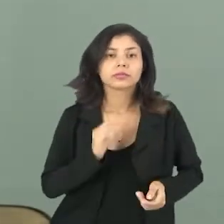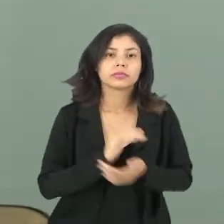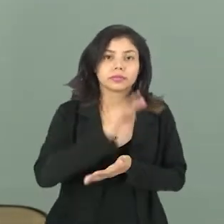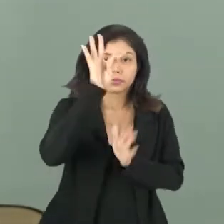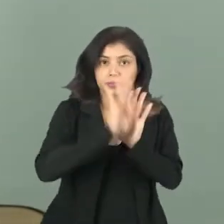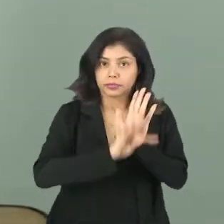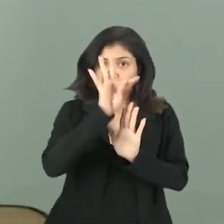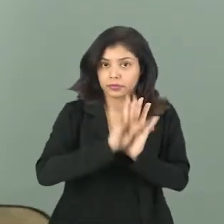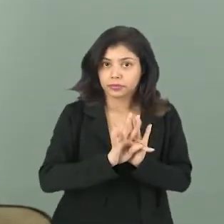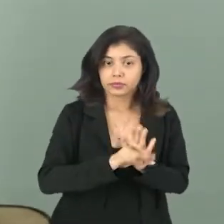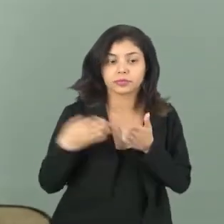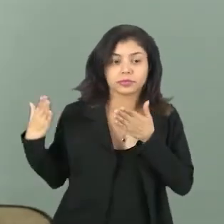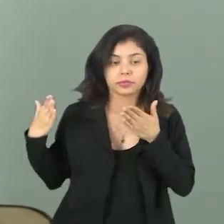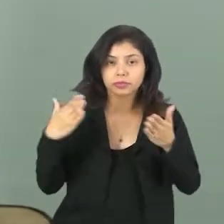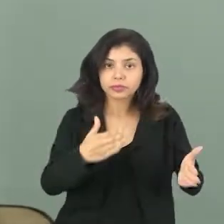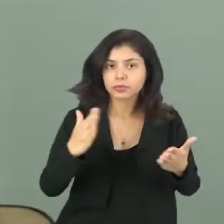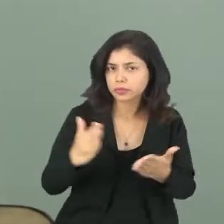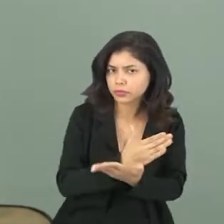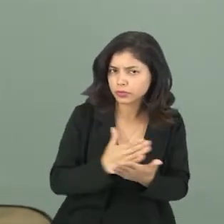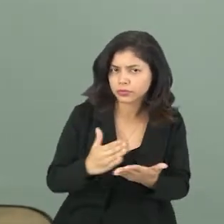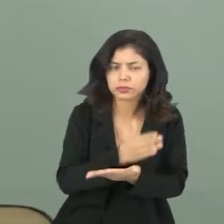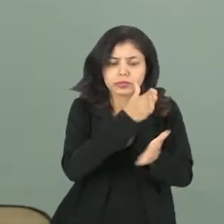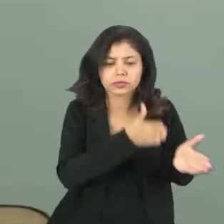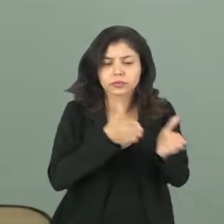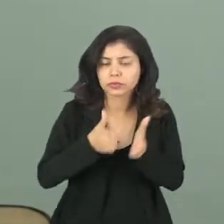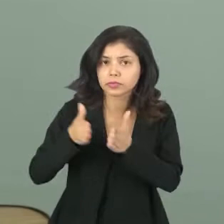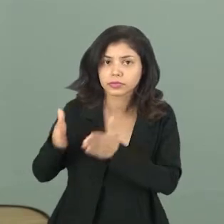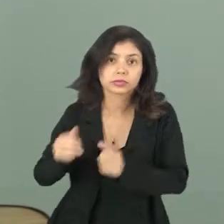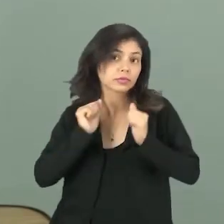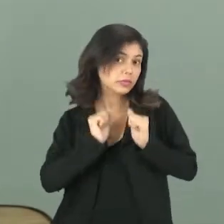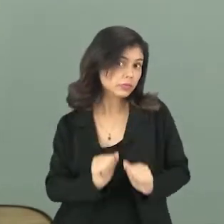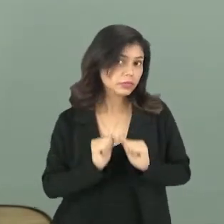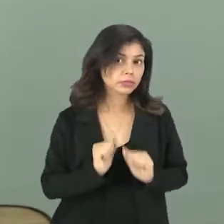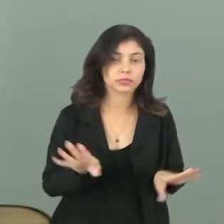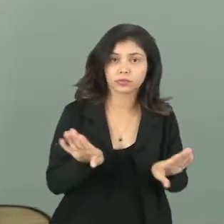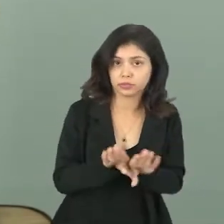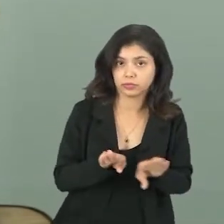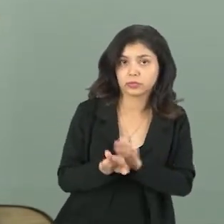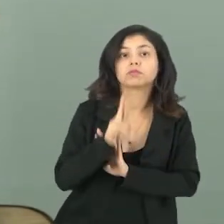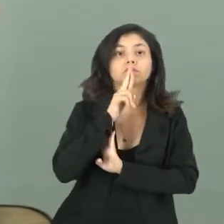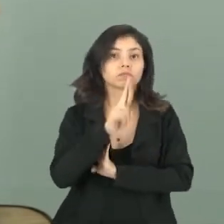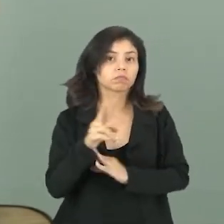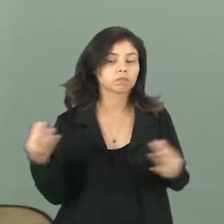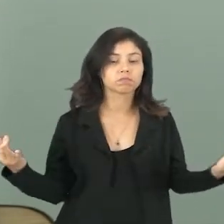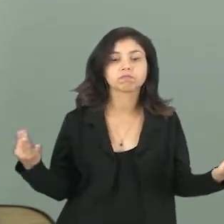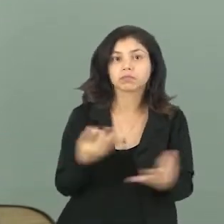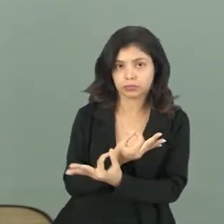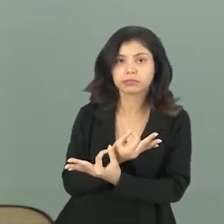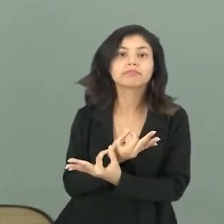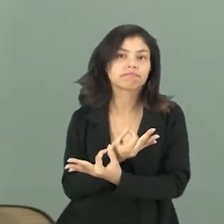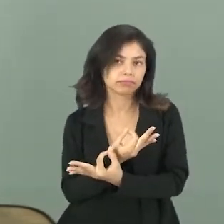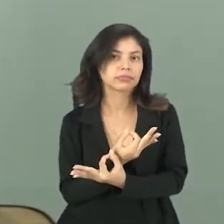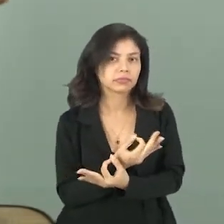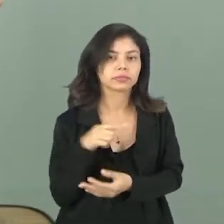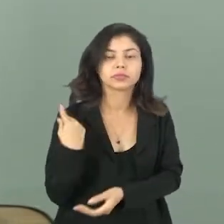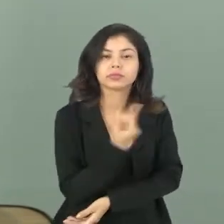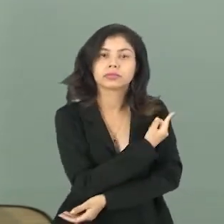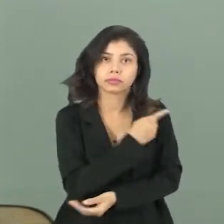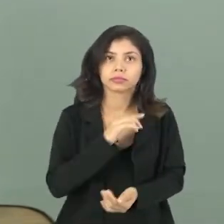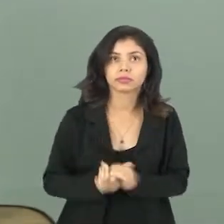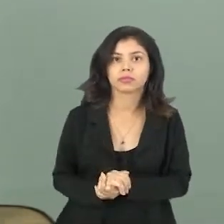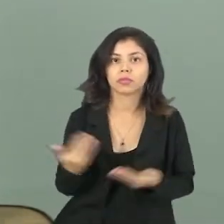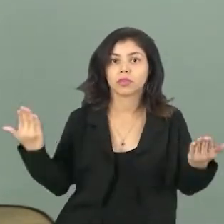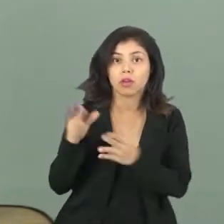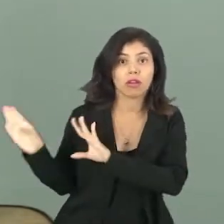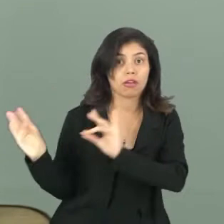de texto Mas precisamos seguir alguns passos para que a gente possa obter ótimos resultados nos nossos estudos certo então